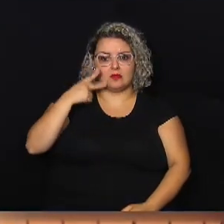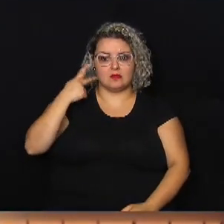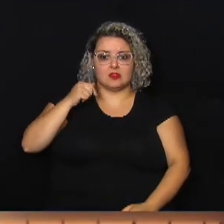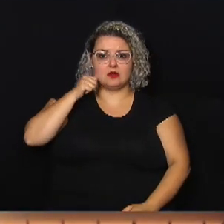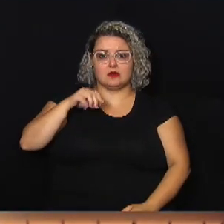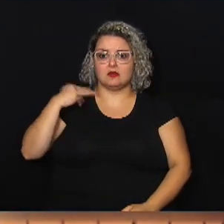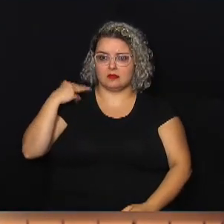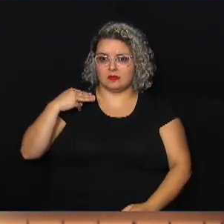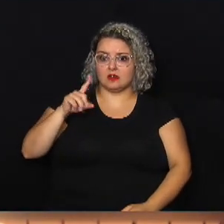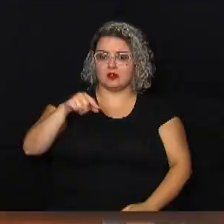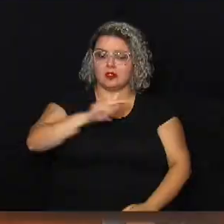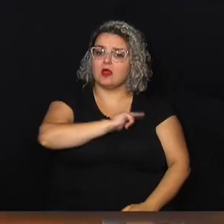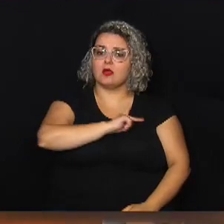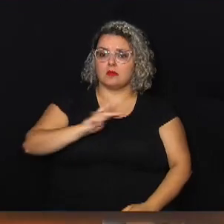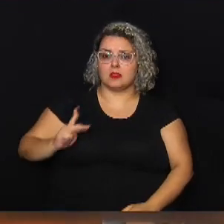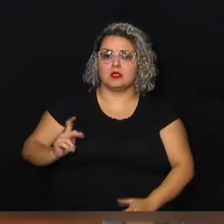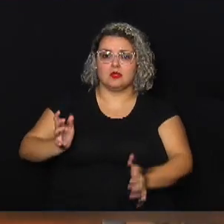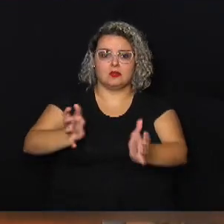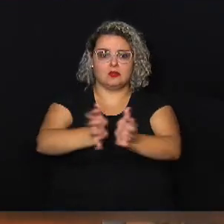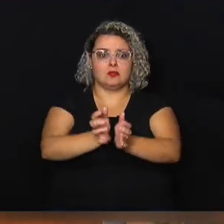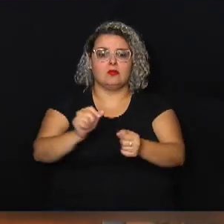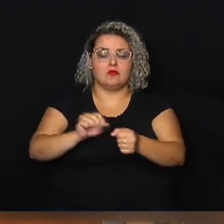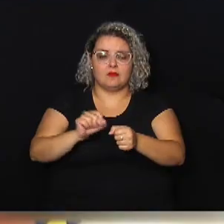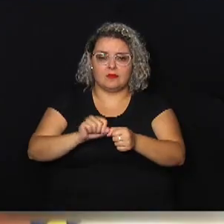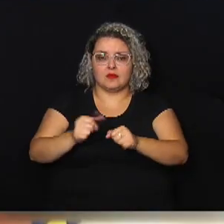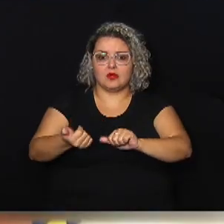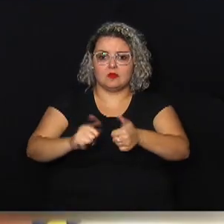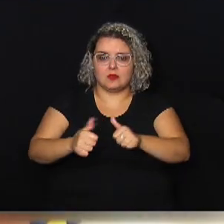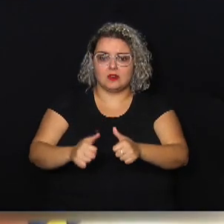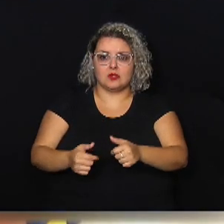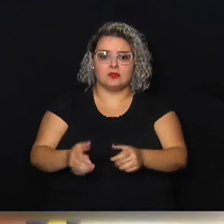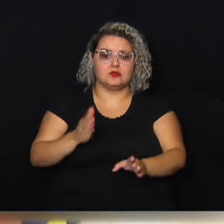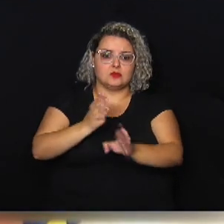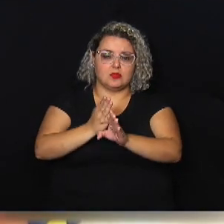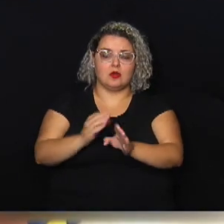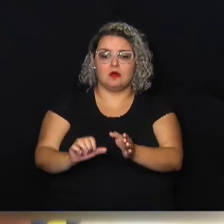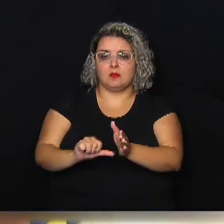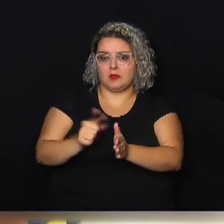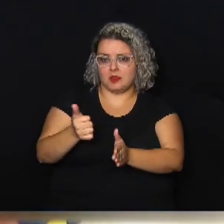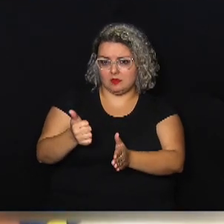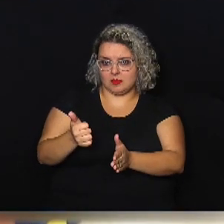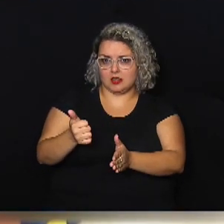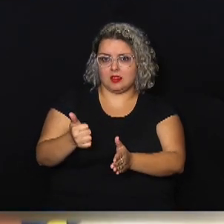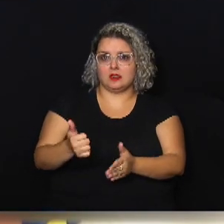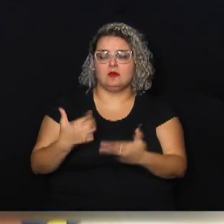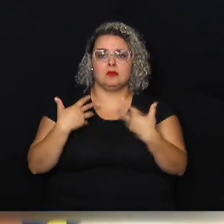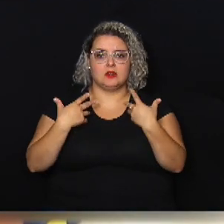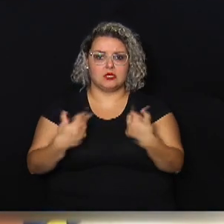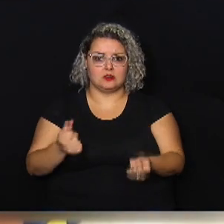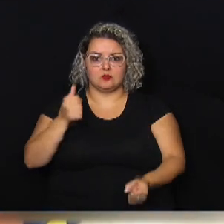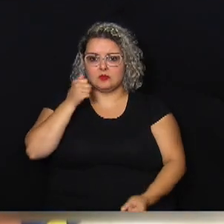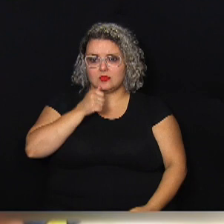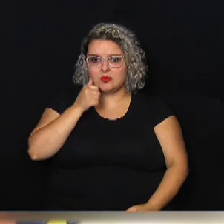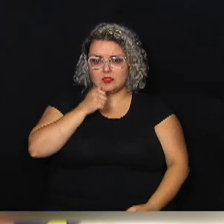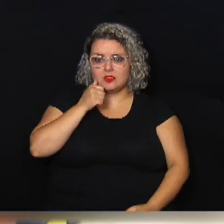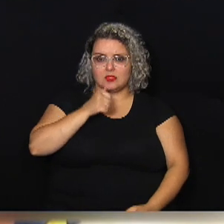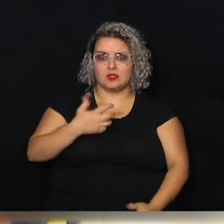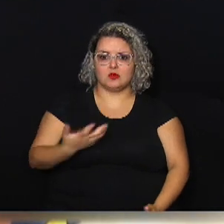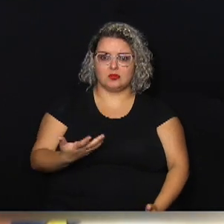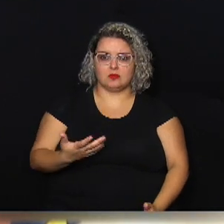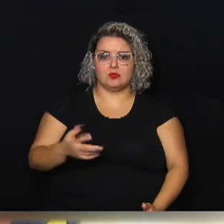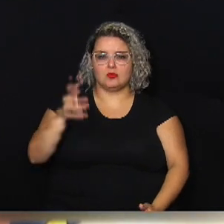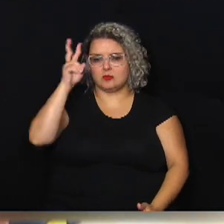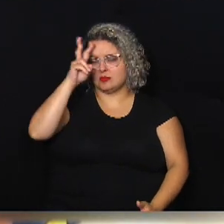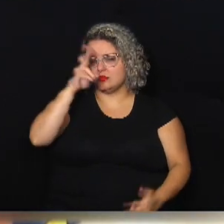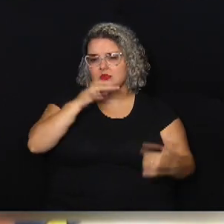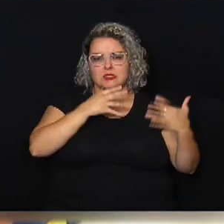Conte, que é presidente do grupo, fez um balanço do encontro. Primeiro, a gente recebeu mulheres com muita história